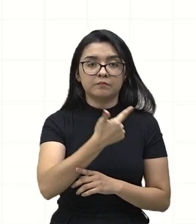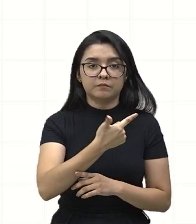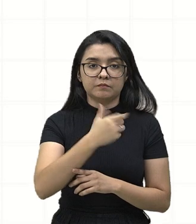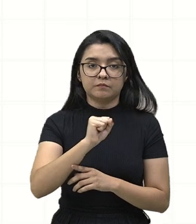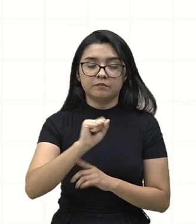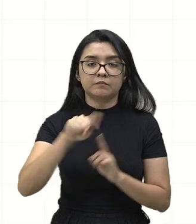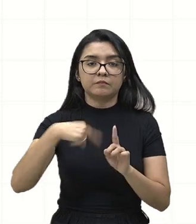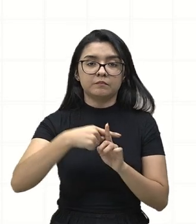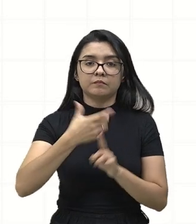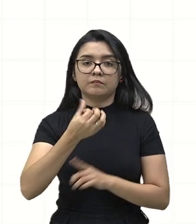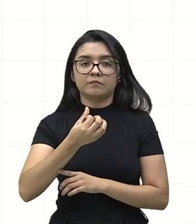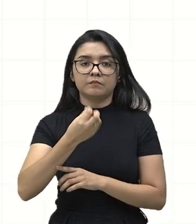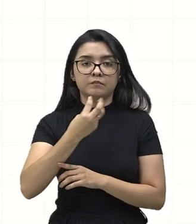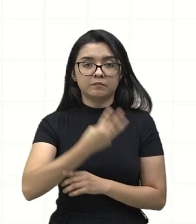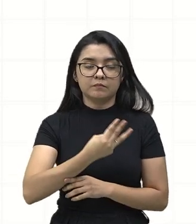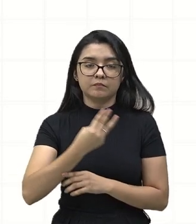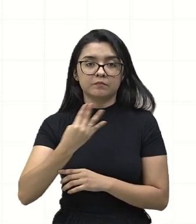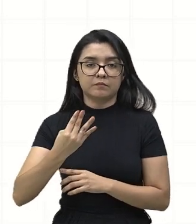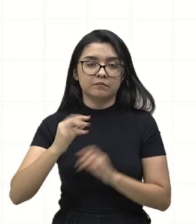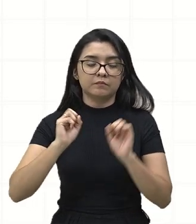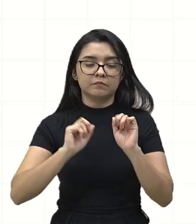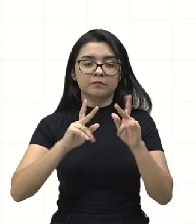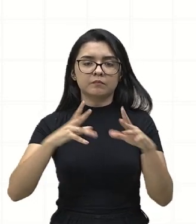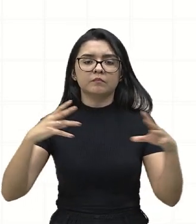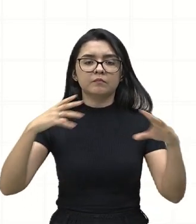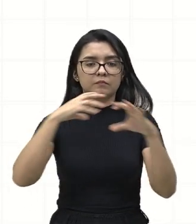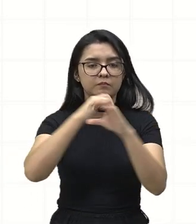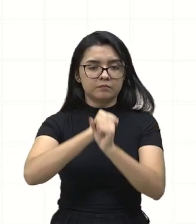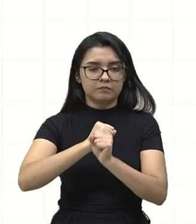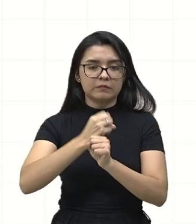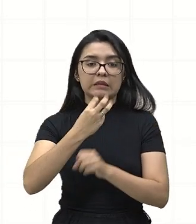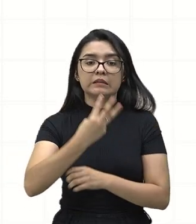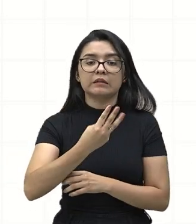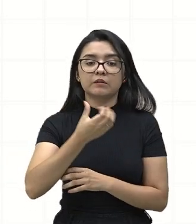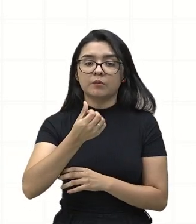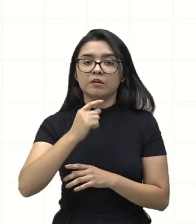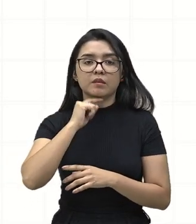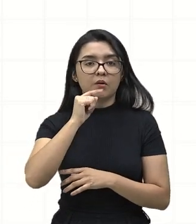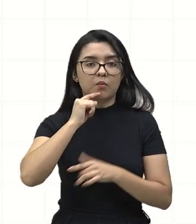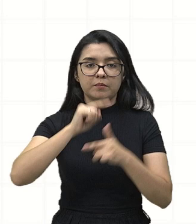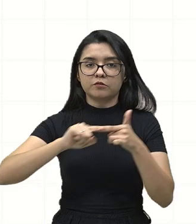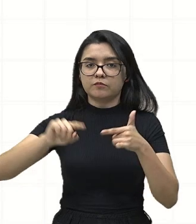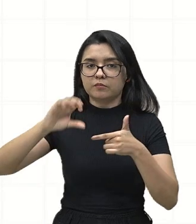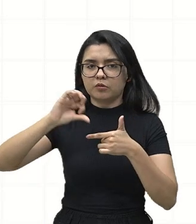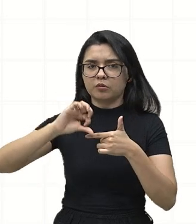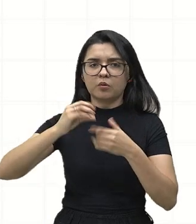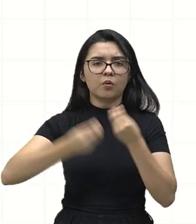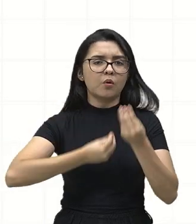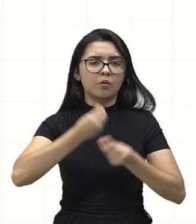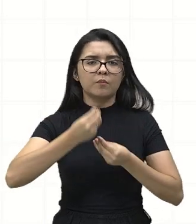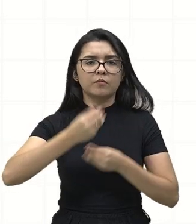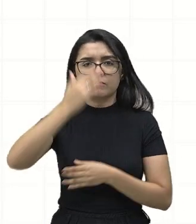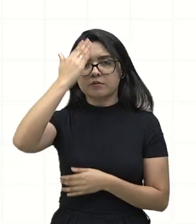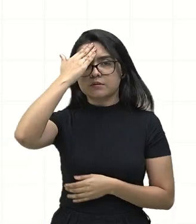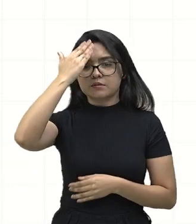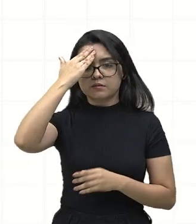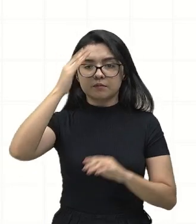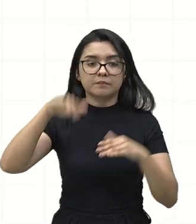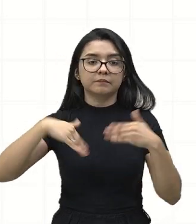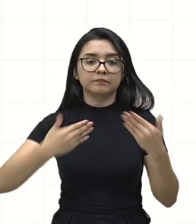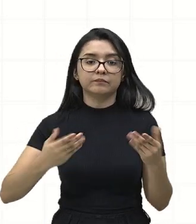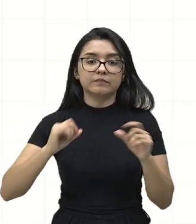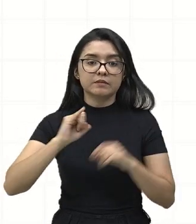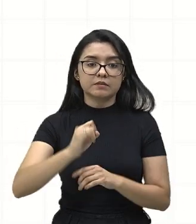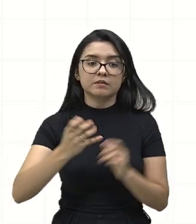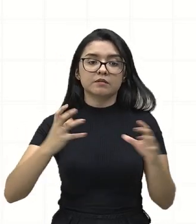mais 6, 34. 34 não é divisível por 9. Como é que eu sei? Quando a gente soma